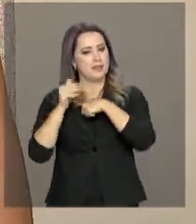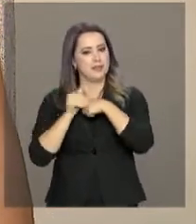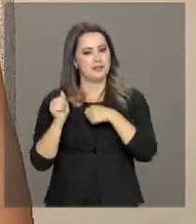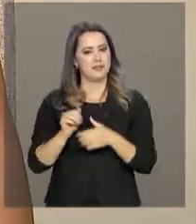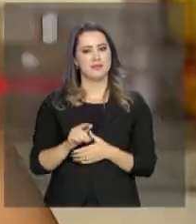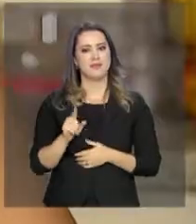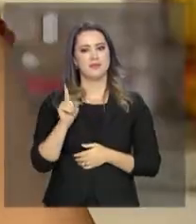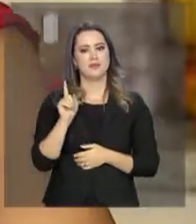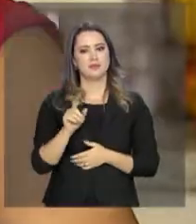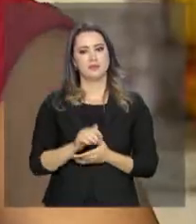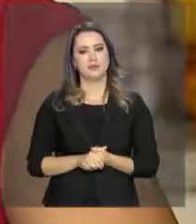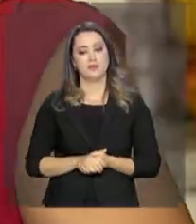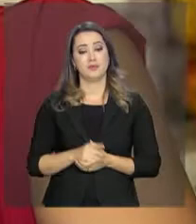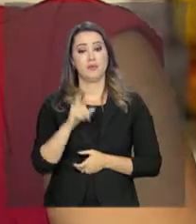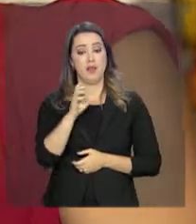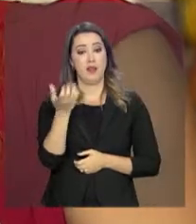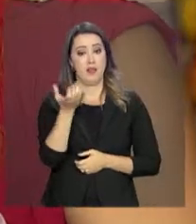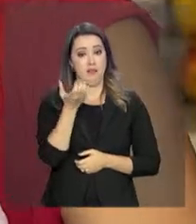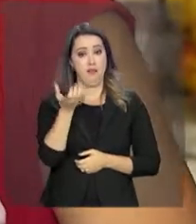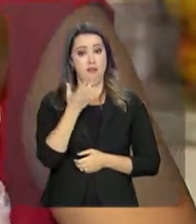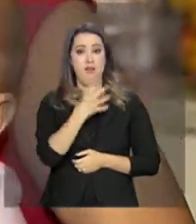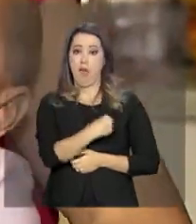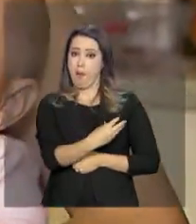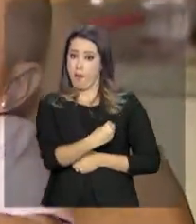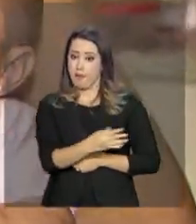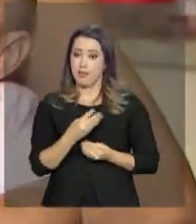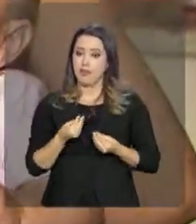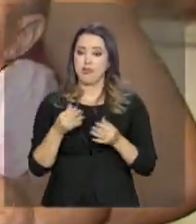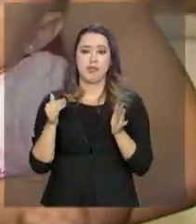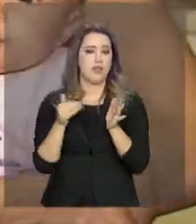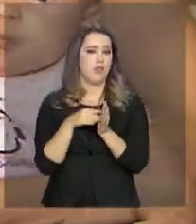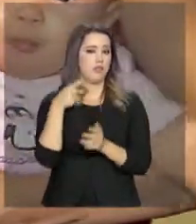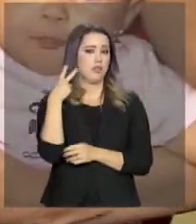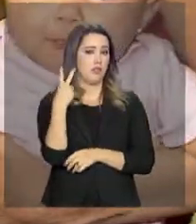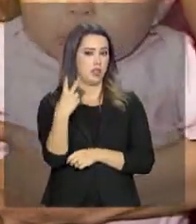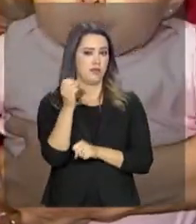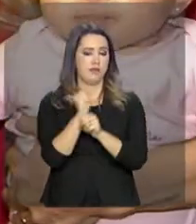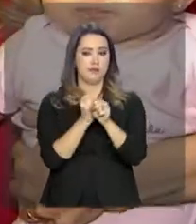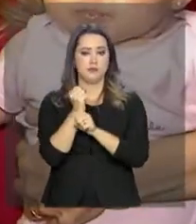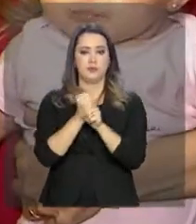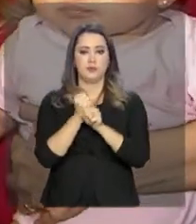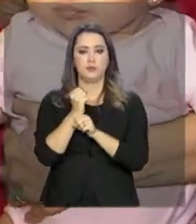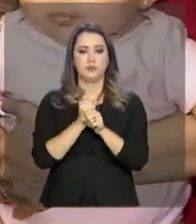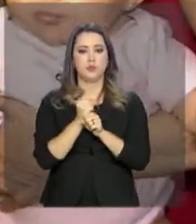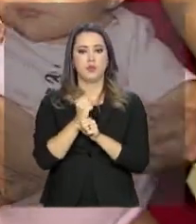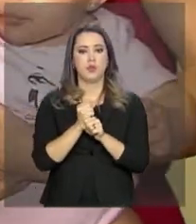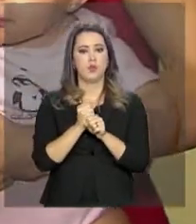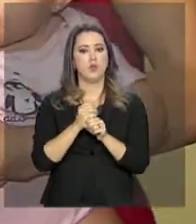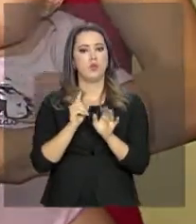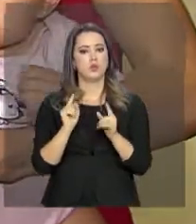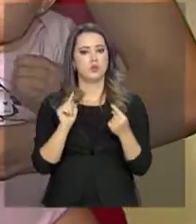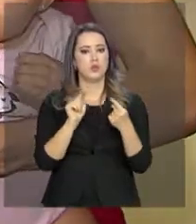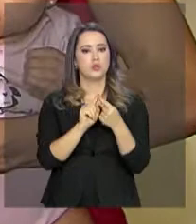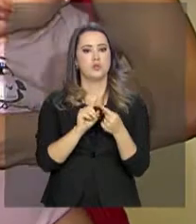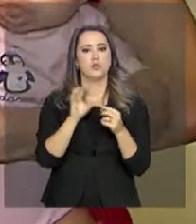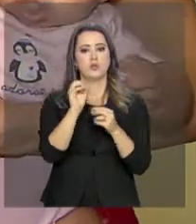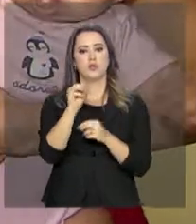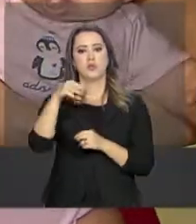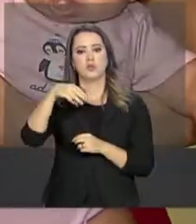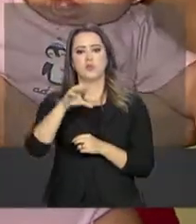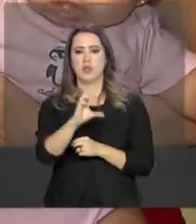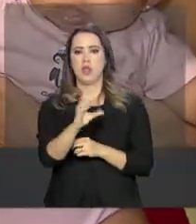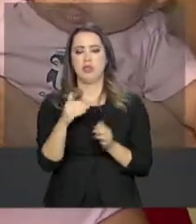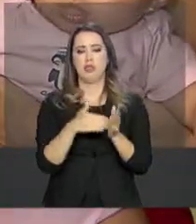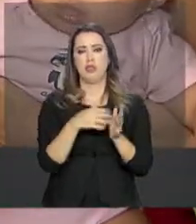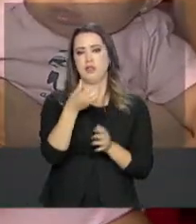assim né a carol pretende aumentar vai ter até 12 anos como recomendado pela organização mundial da saúde e até os